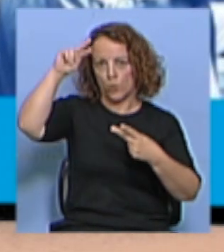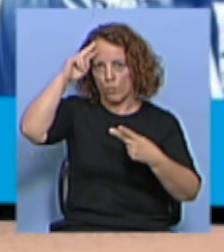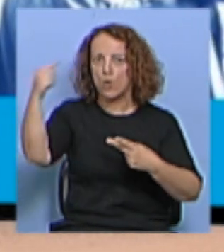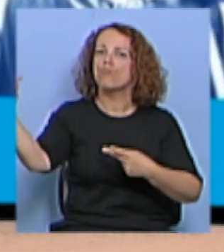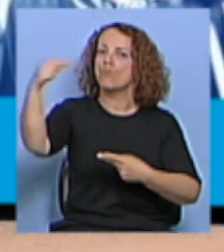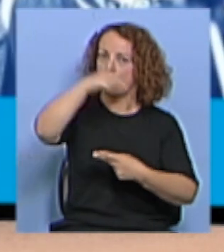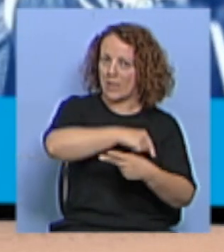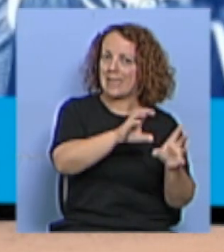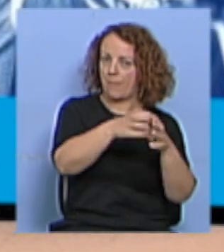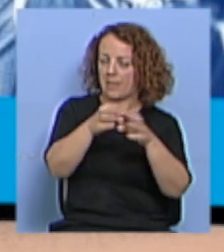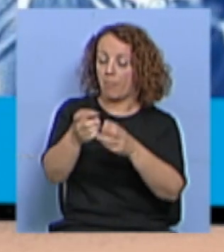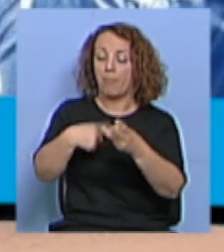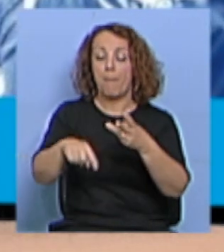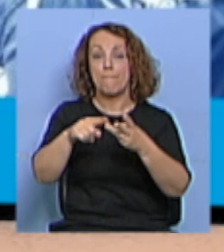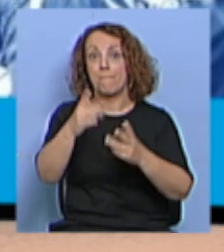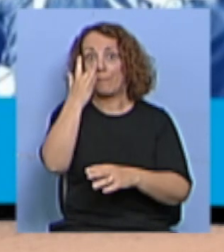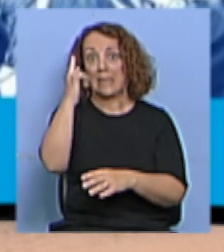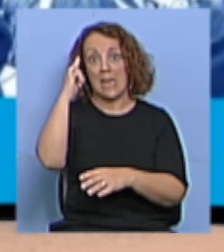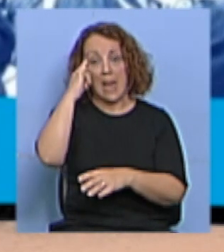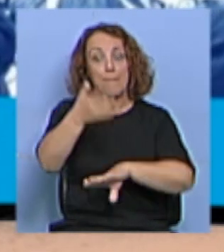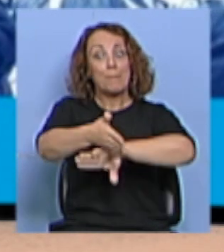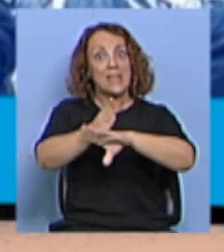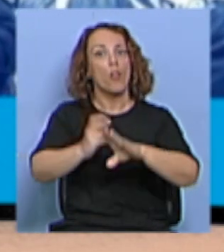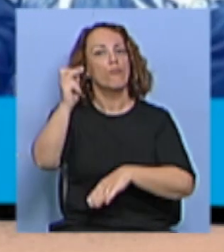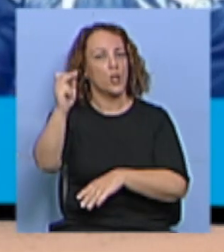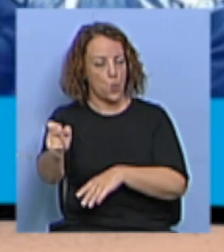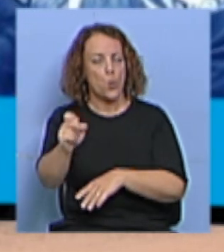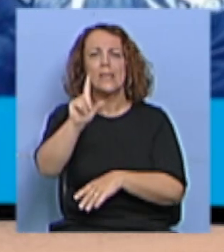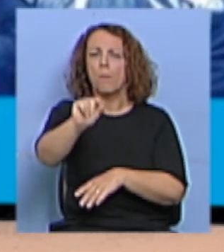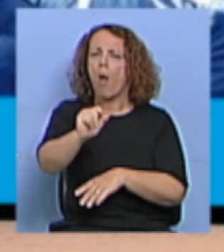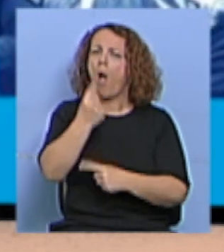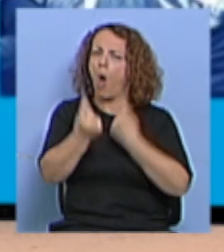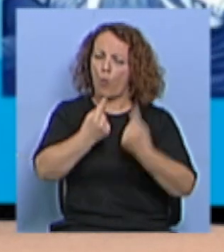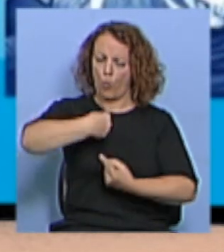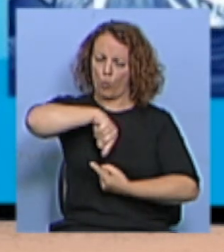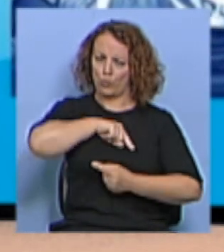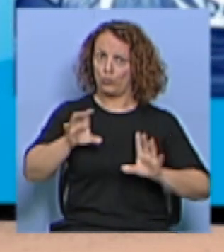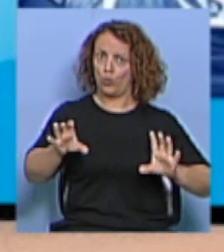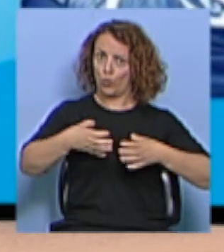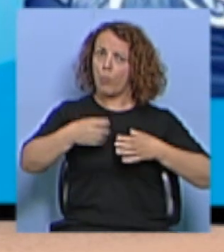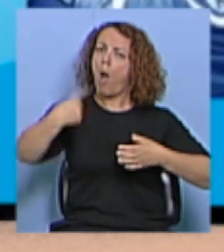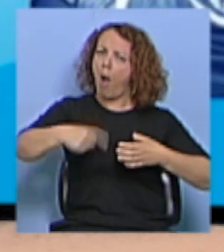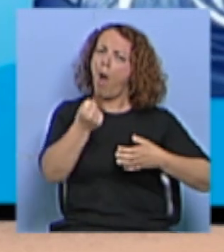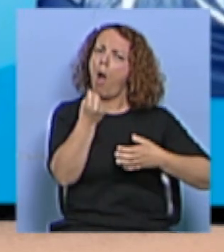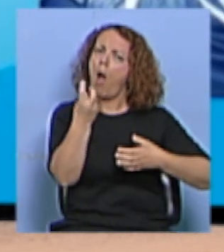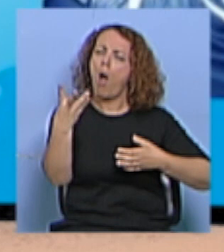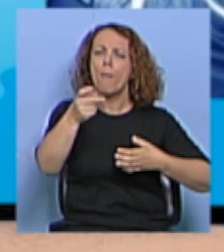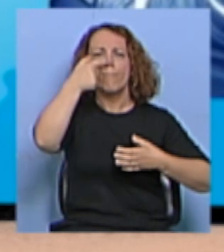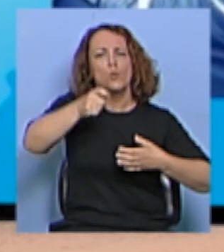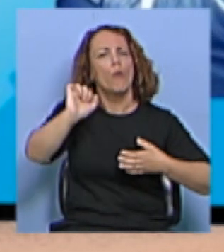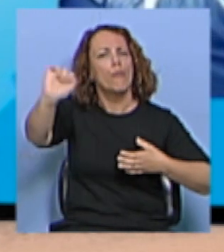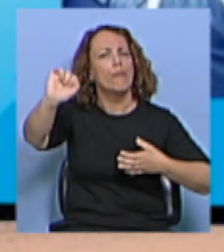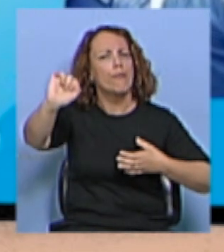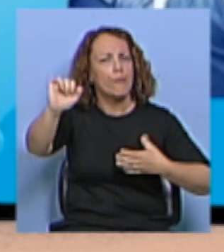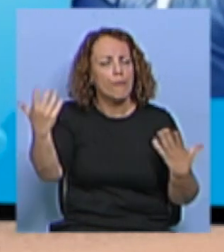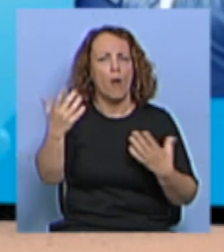Guiné-Bissau, parte da equipa permaneceu. Também no caso da FEC, dizer que nós temos colegas moçambicanos, guineenses, naturalmente, e por isso as